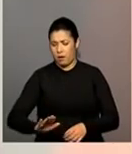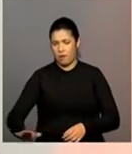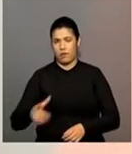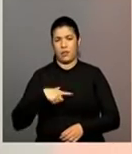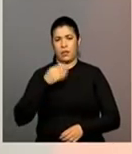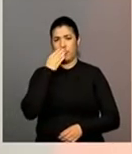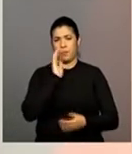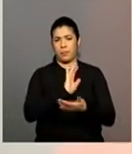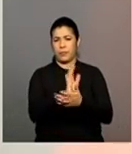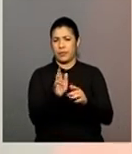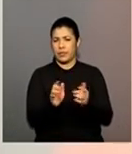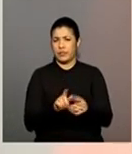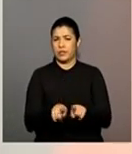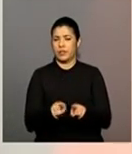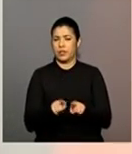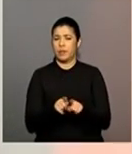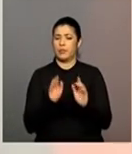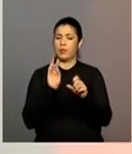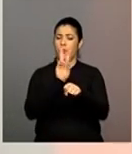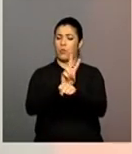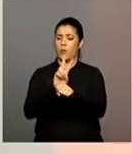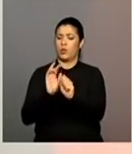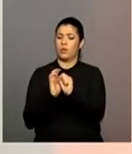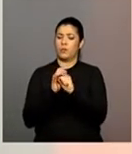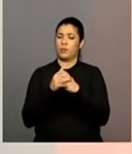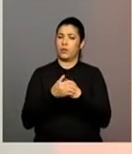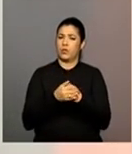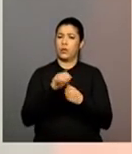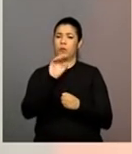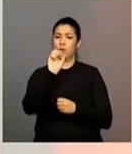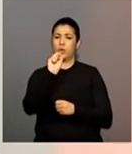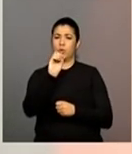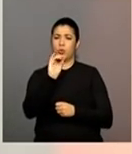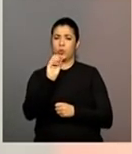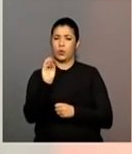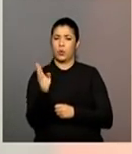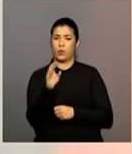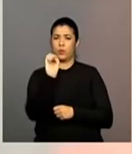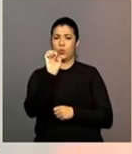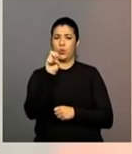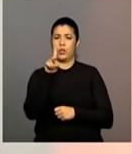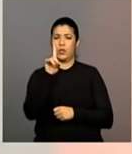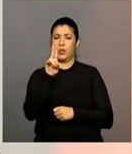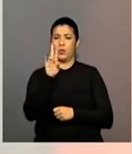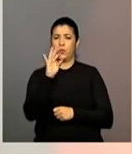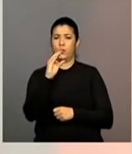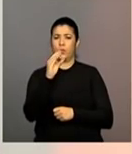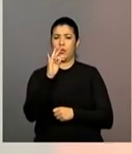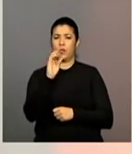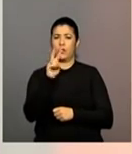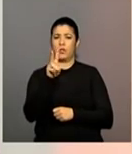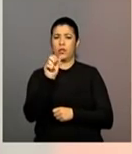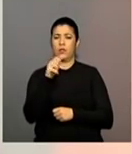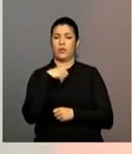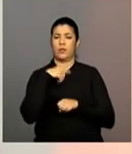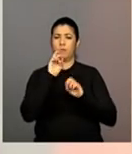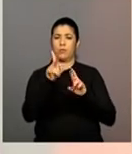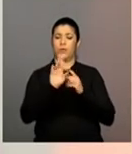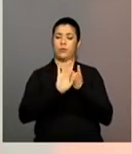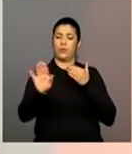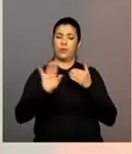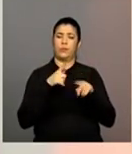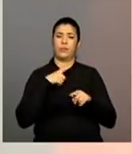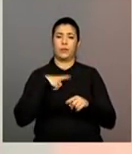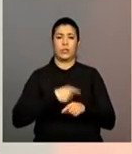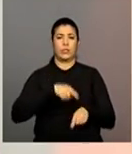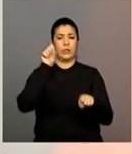medida socioeducativa em meio aberto Então são é um um outro rol de serviços para situações um pouco mais graves em que já há uma